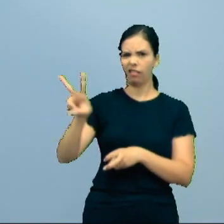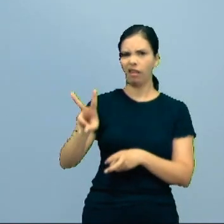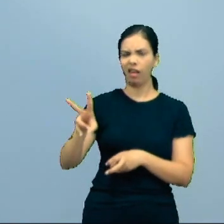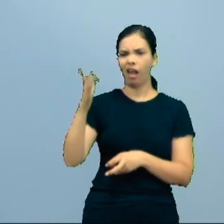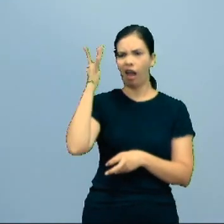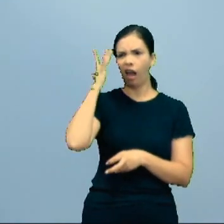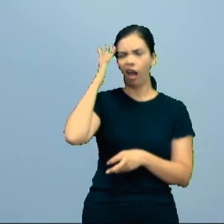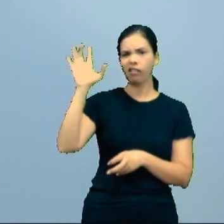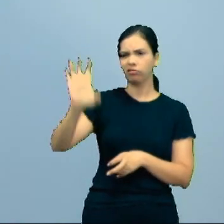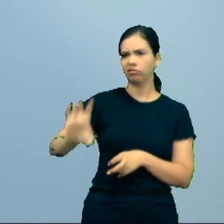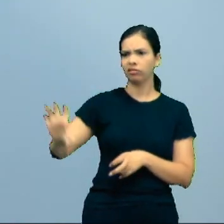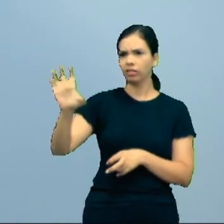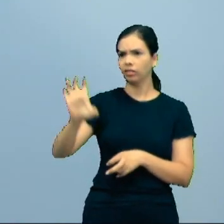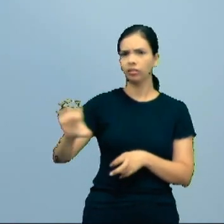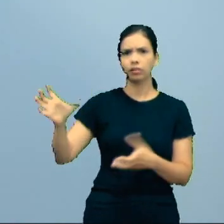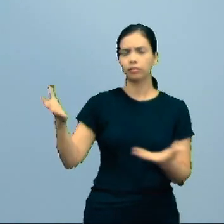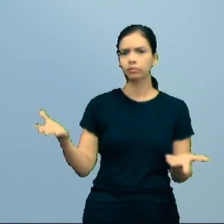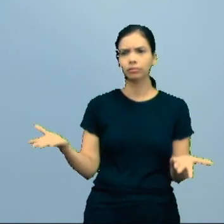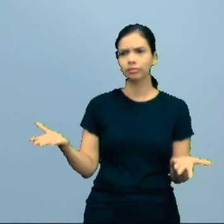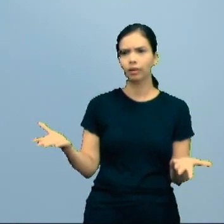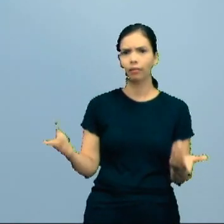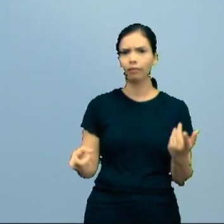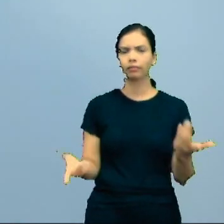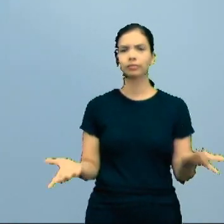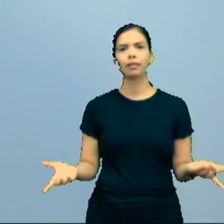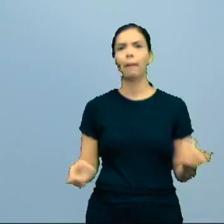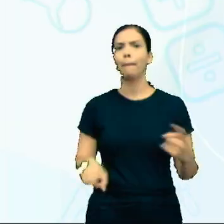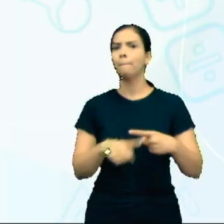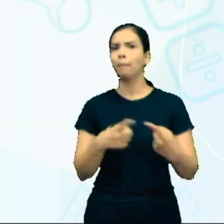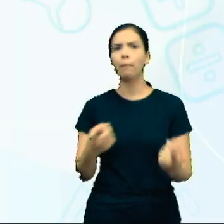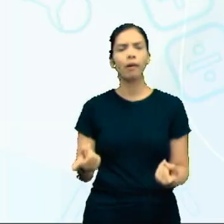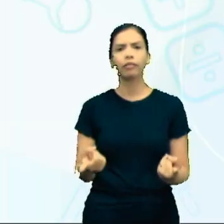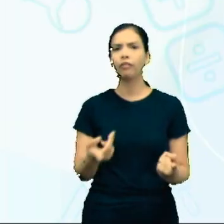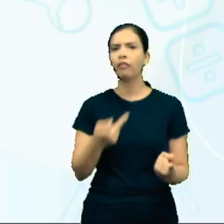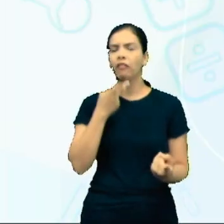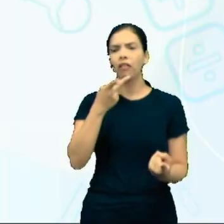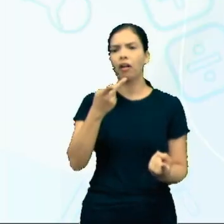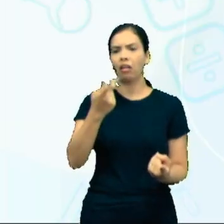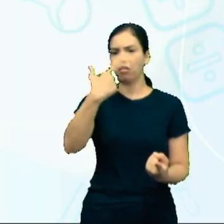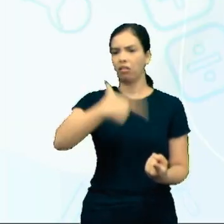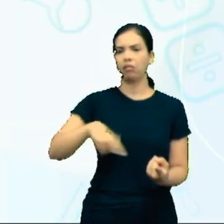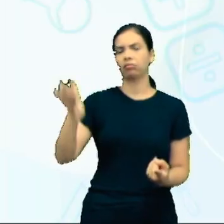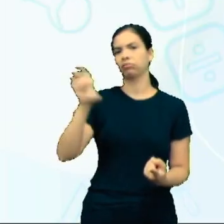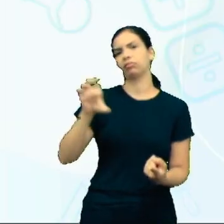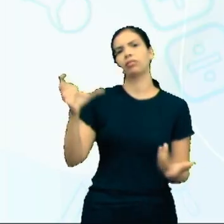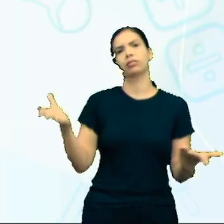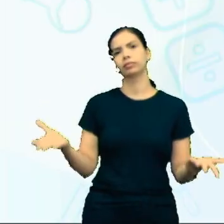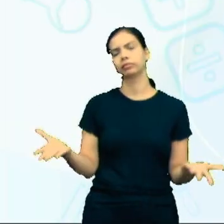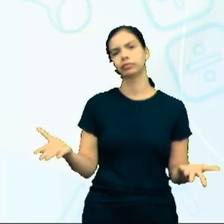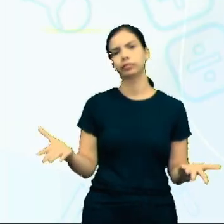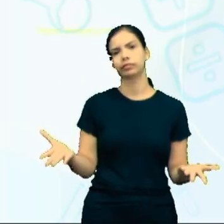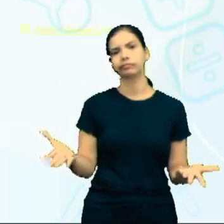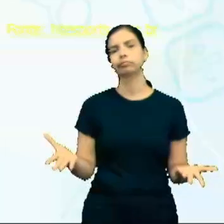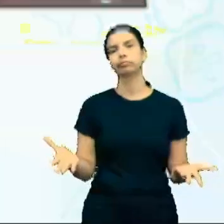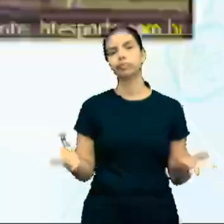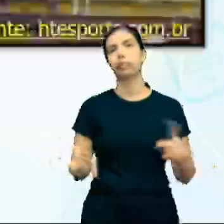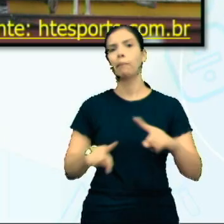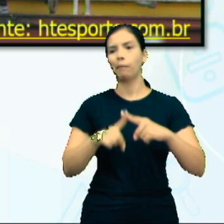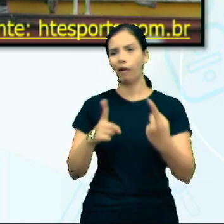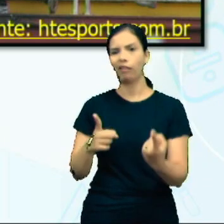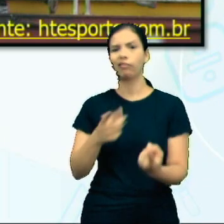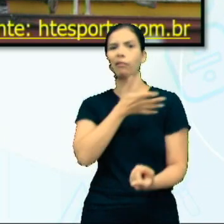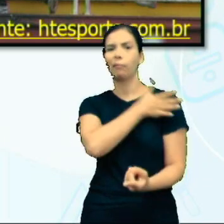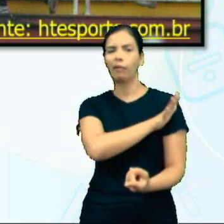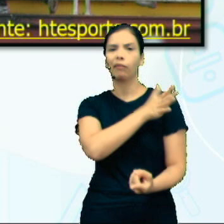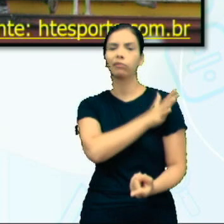mesmo nunca ter se declarado homossexual. Então, fora esses, também tem vários outros preconceitos que existem, né, e que não são